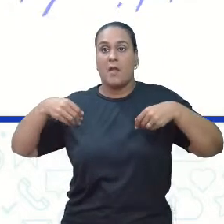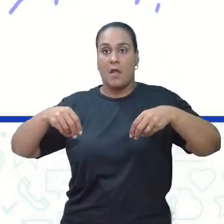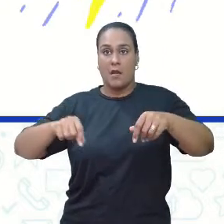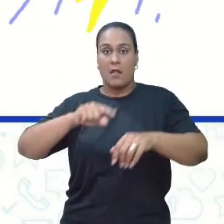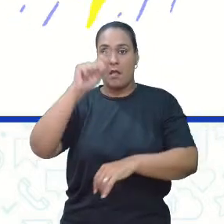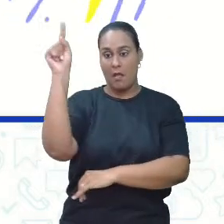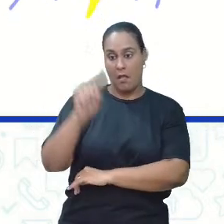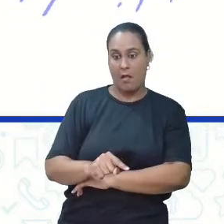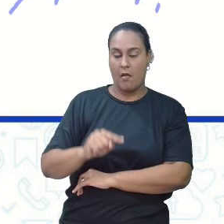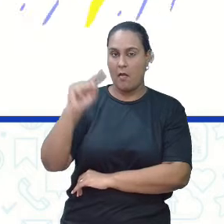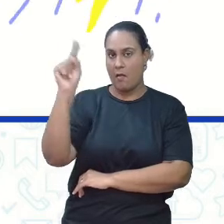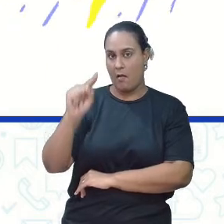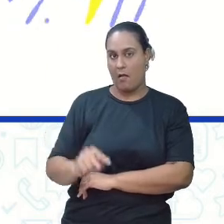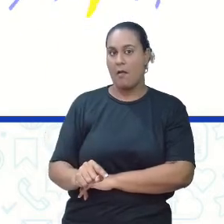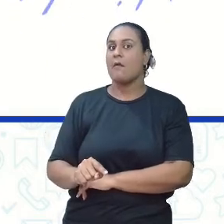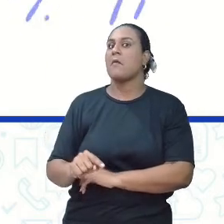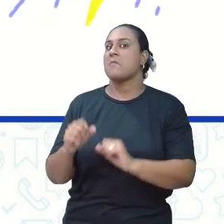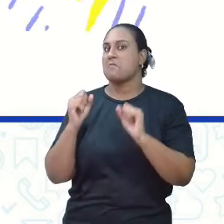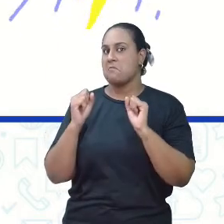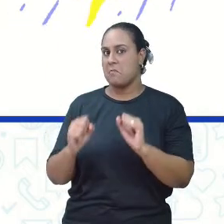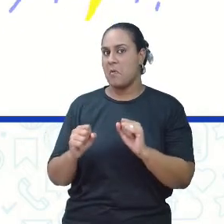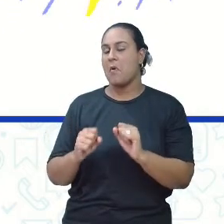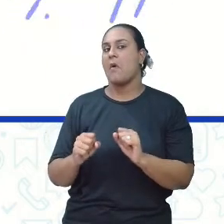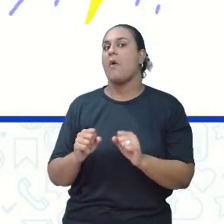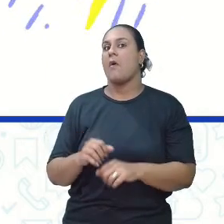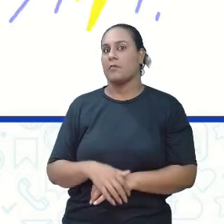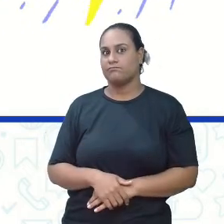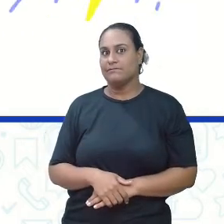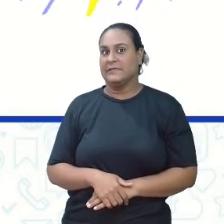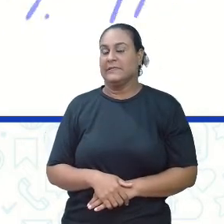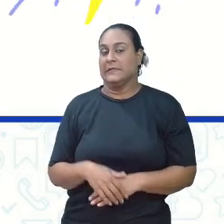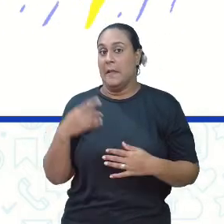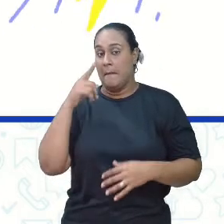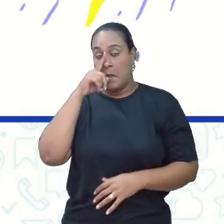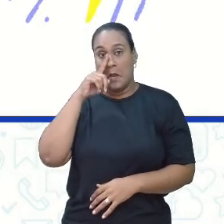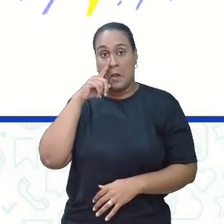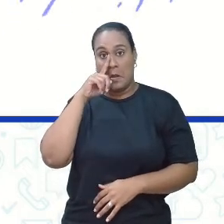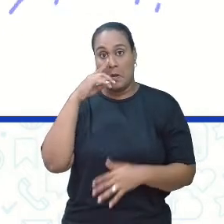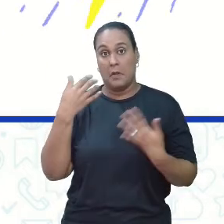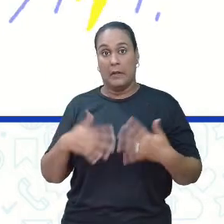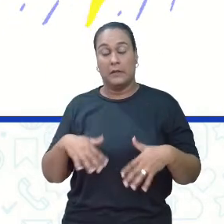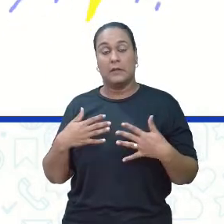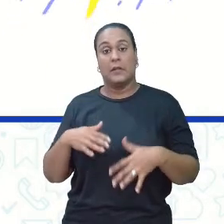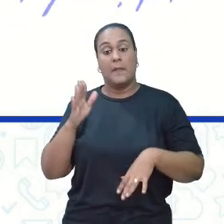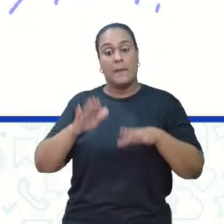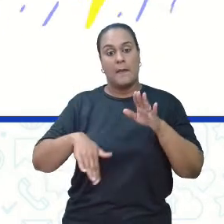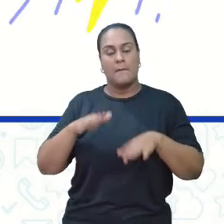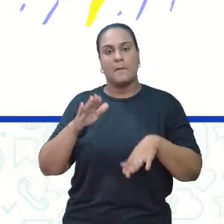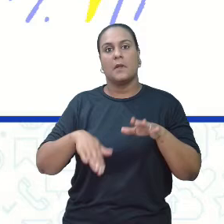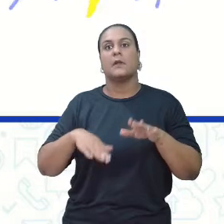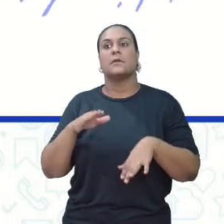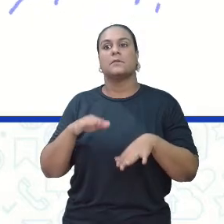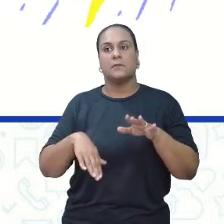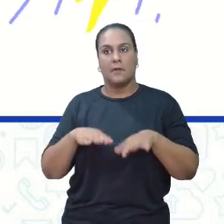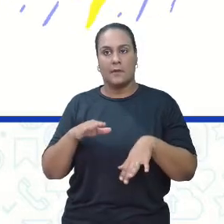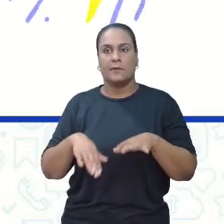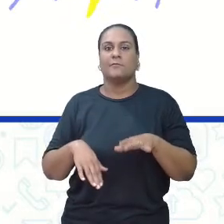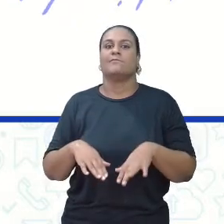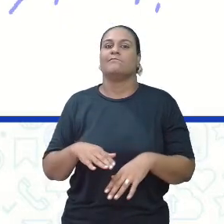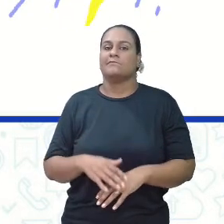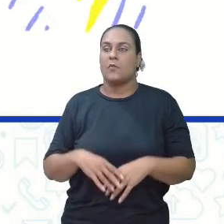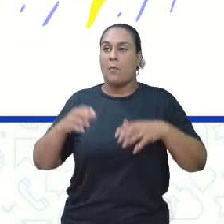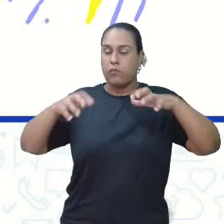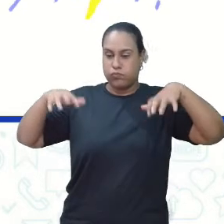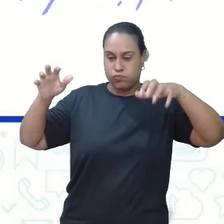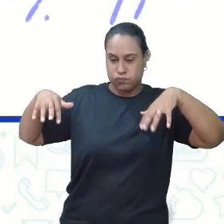areia, raios e podem ser altamente destrutivas, dependendo da quantidade precipitada, né, de